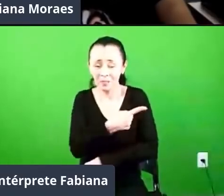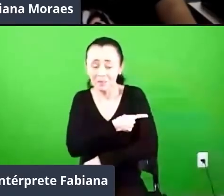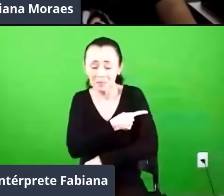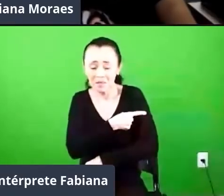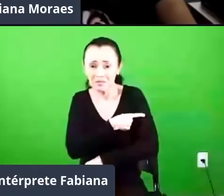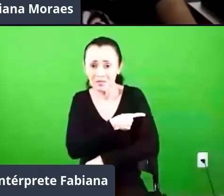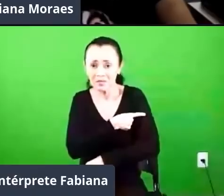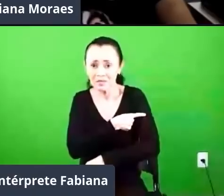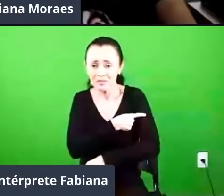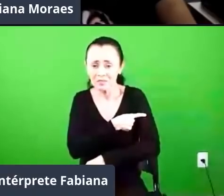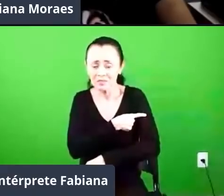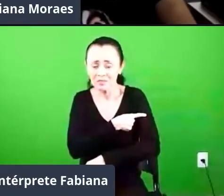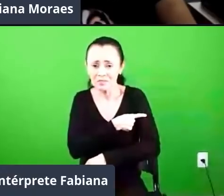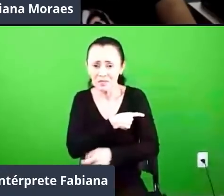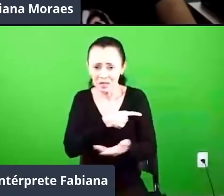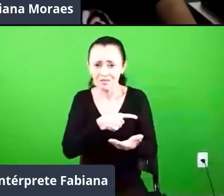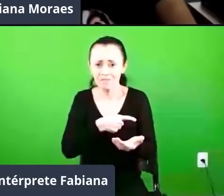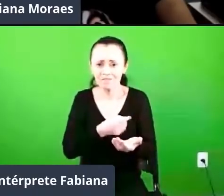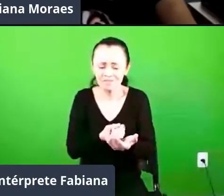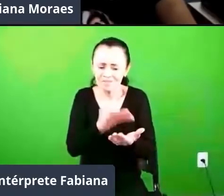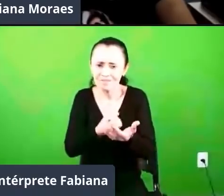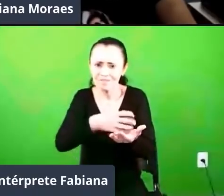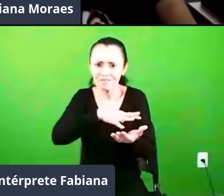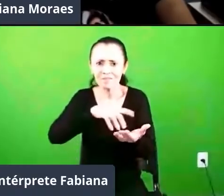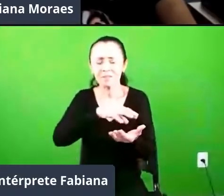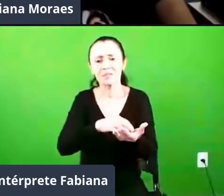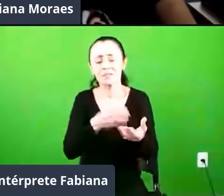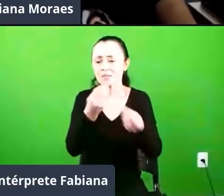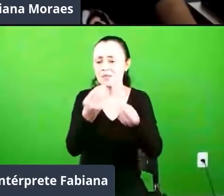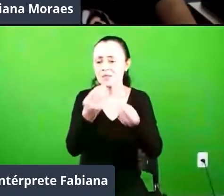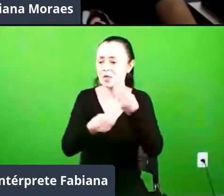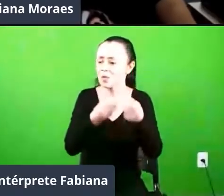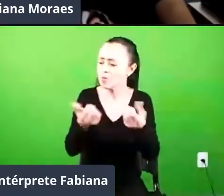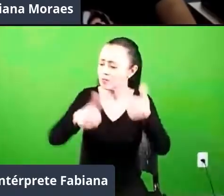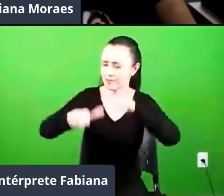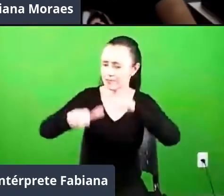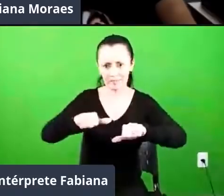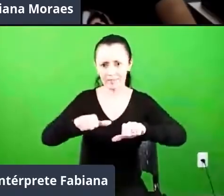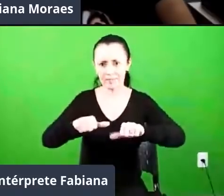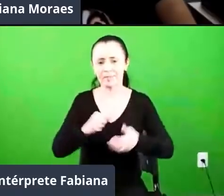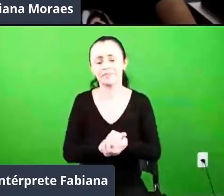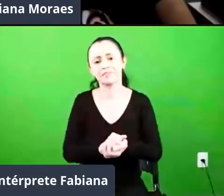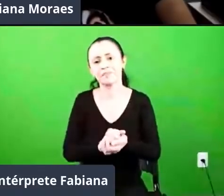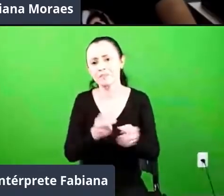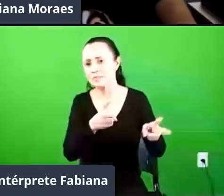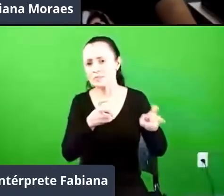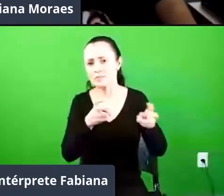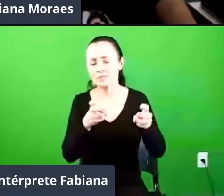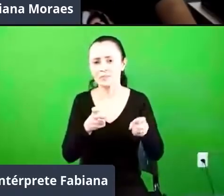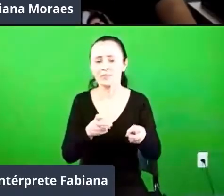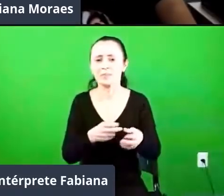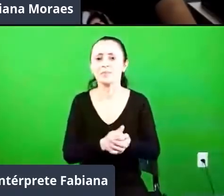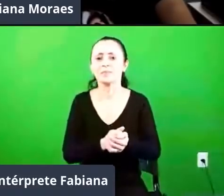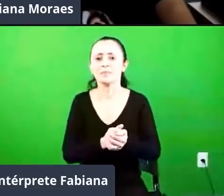que eu avalio esse meu aluno, as aprendizagens desse aluno? Porque a devolutiva que eu tenho dele, Alana, por mais que a gente receba vídeos